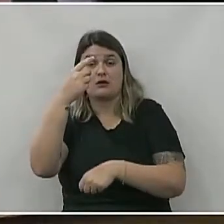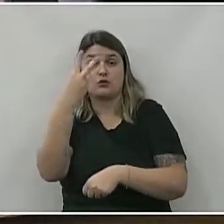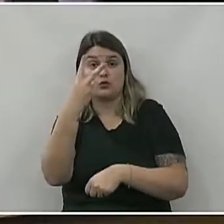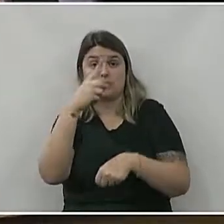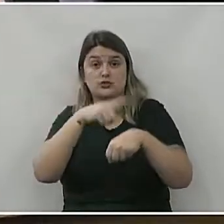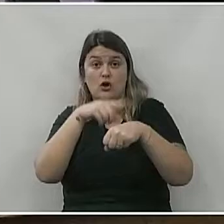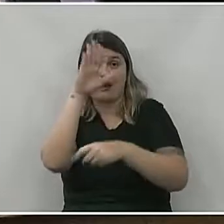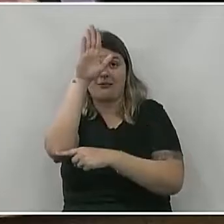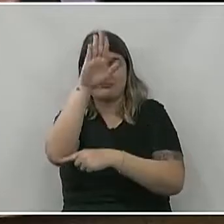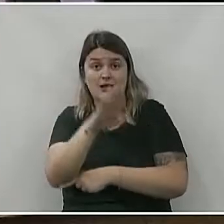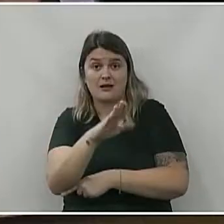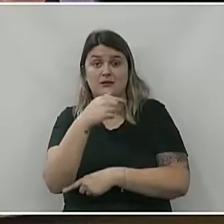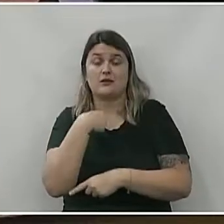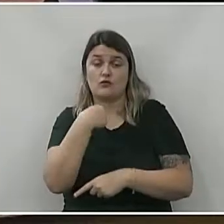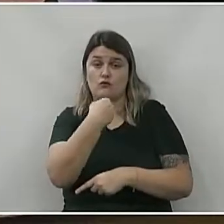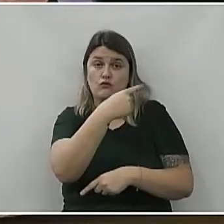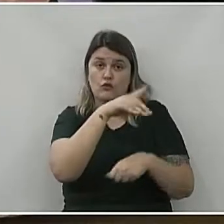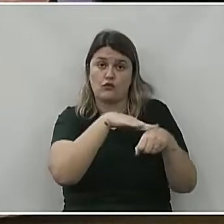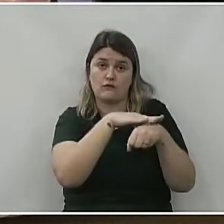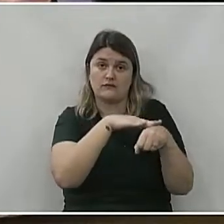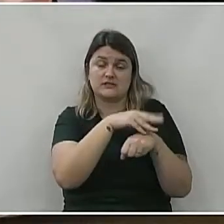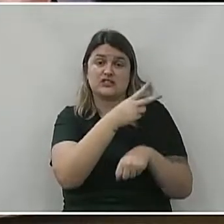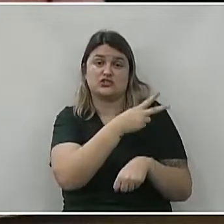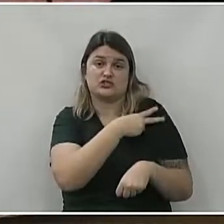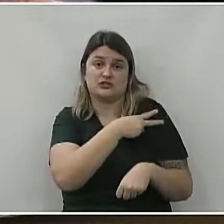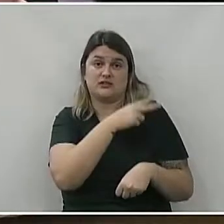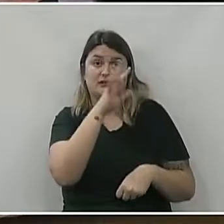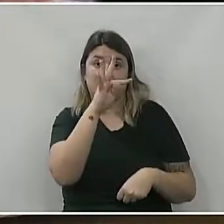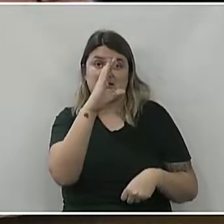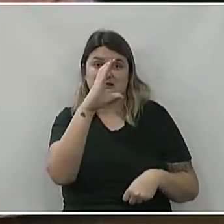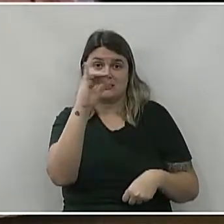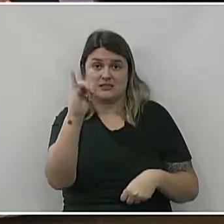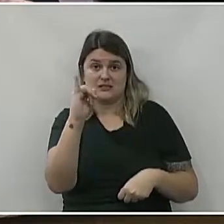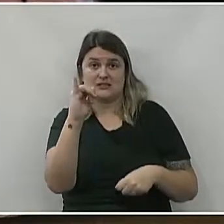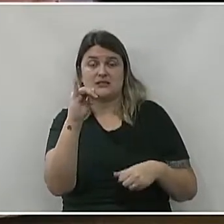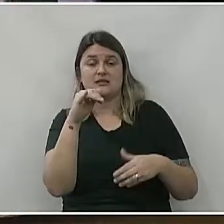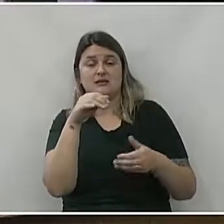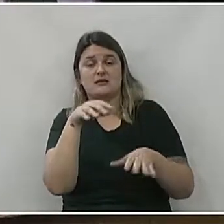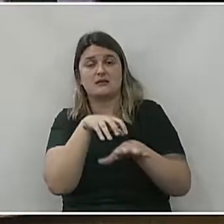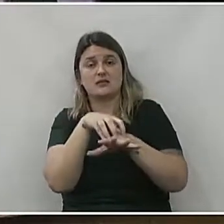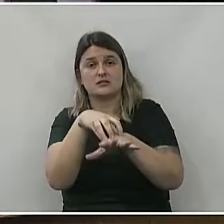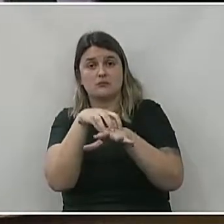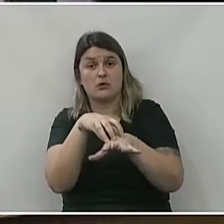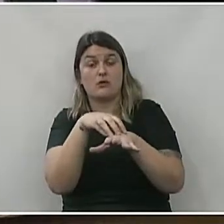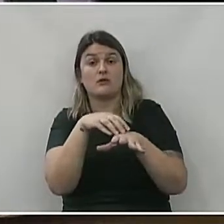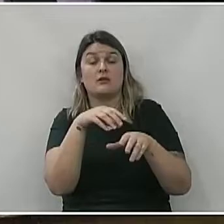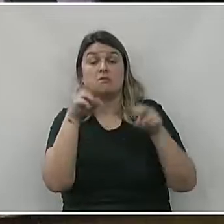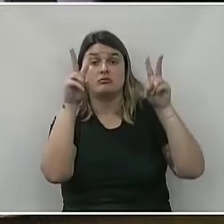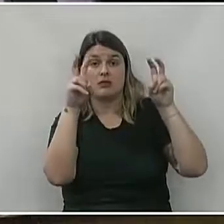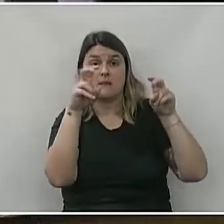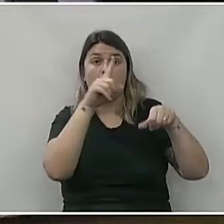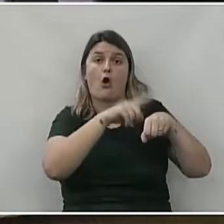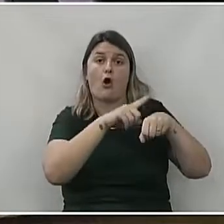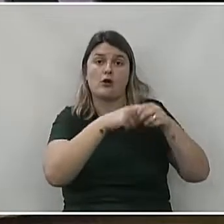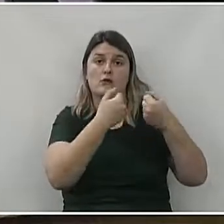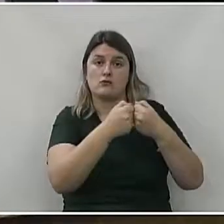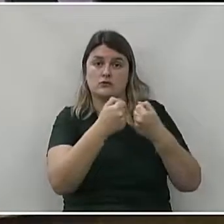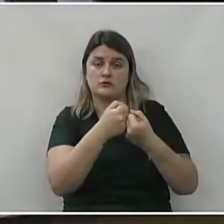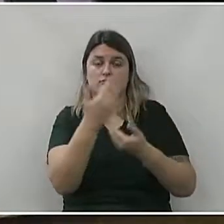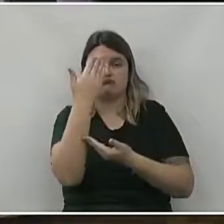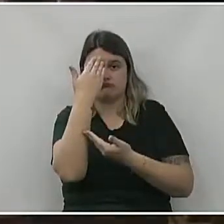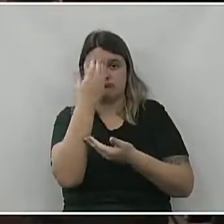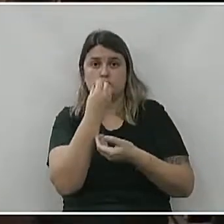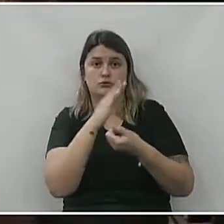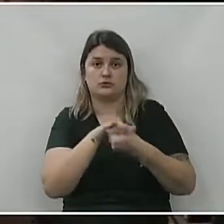horas. Vou conversar com o gerente da TCI Transporte a respeito dos horários da lotação. Obrigada e boa noite.